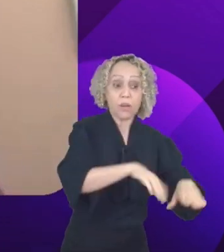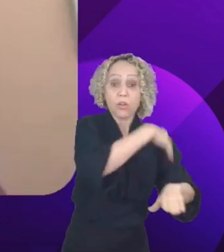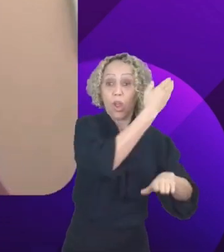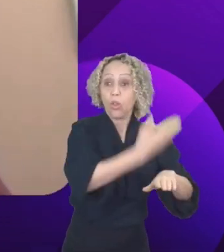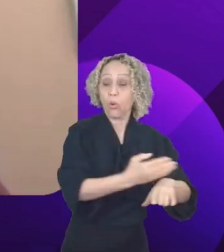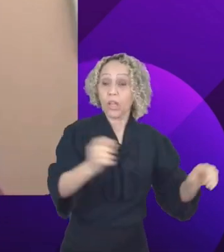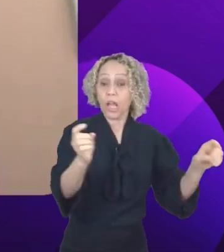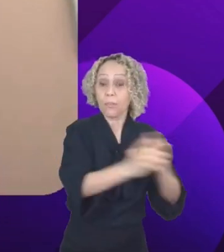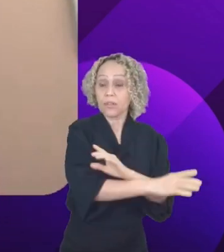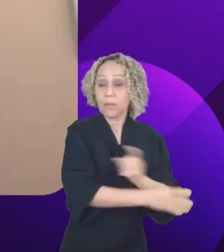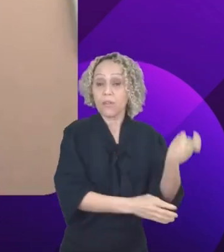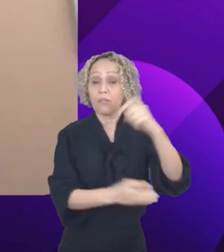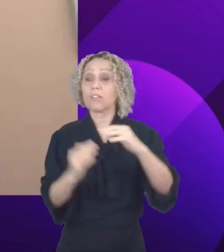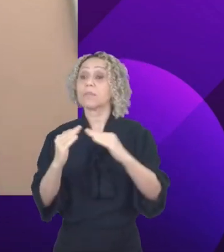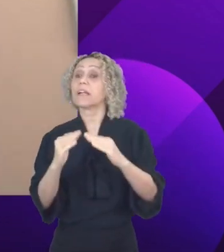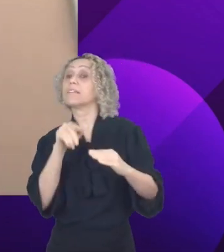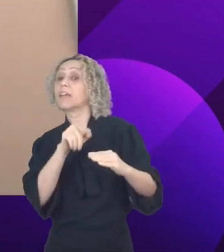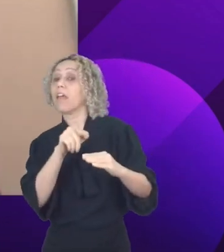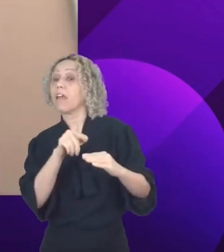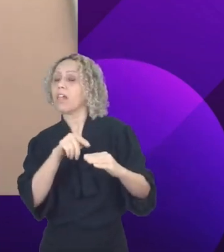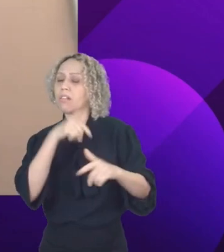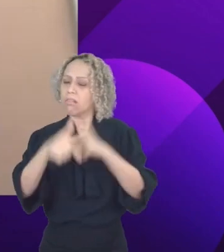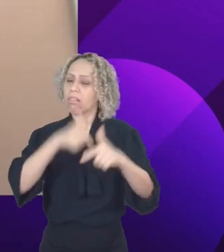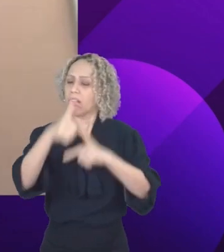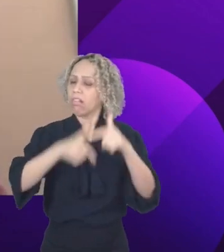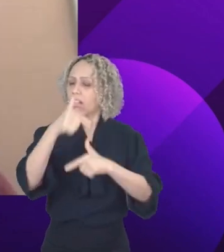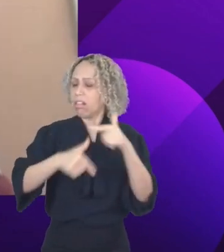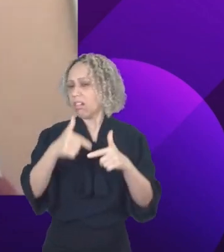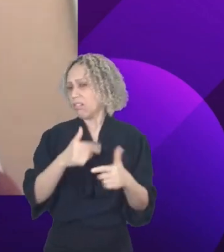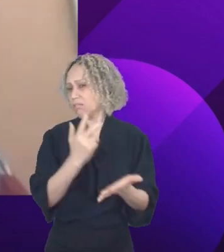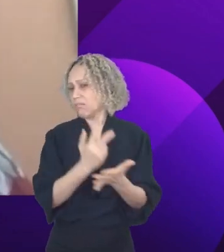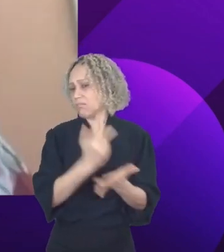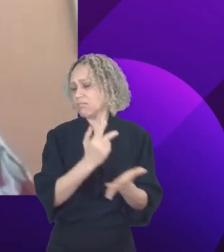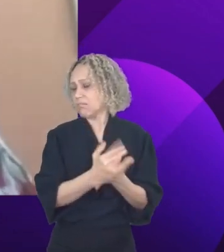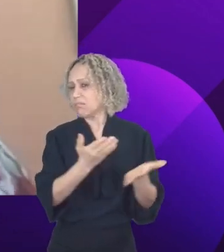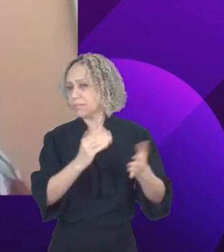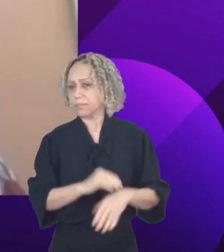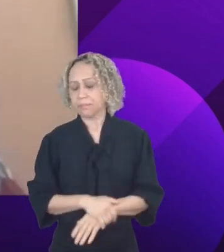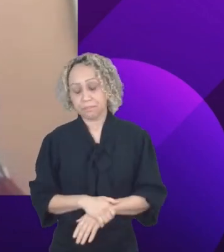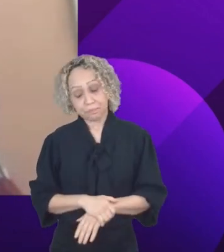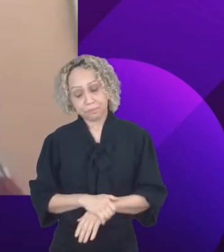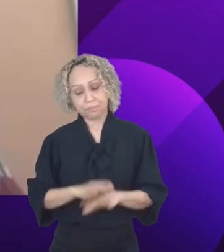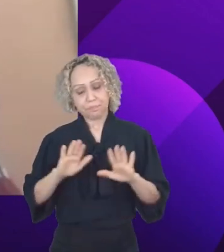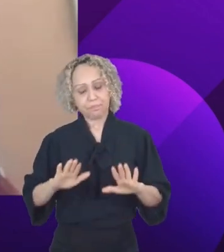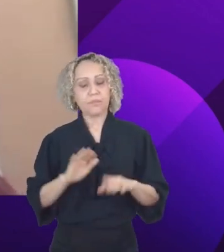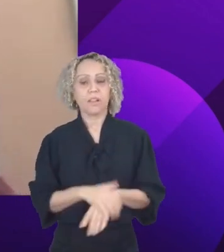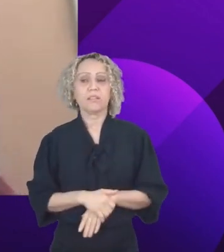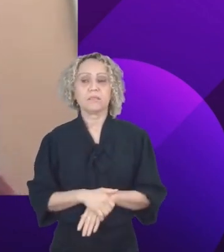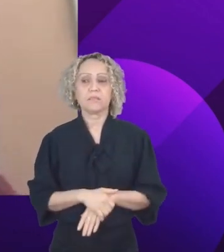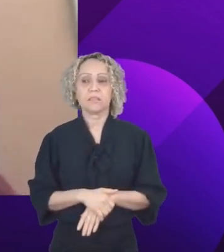espaço. E aí a gente, falando um pouco dessas questões, a gente vai entrar,